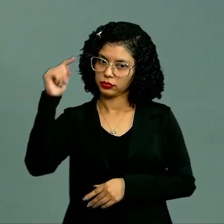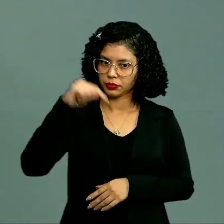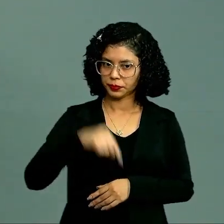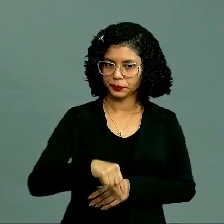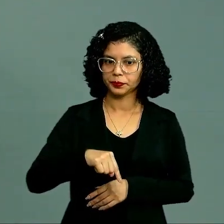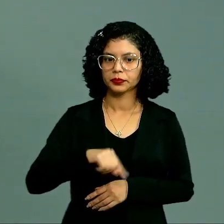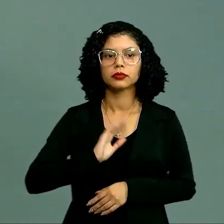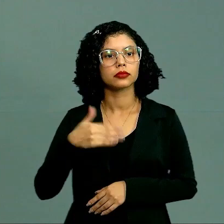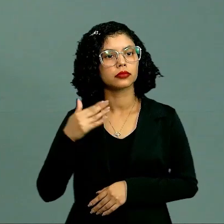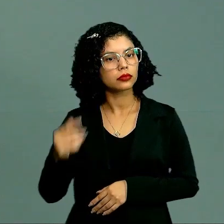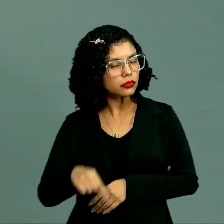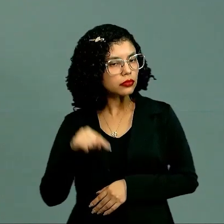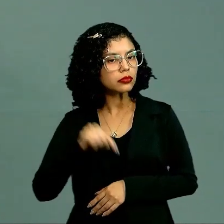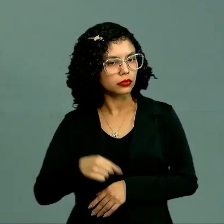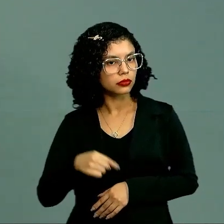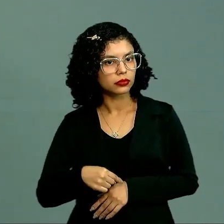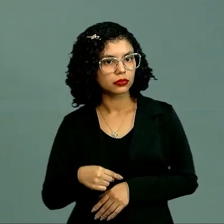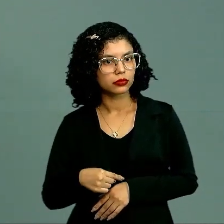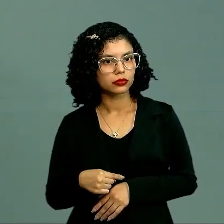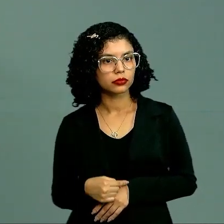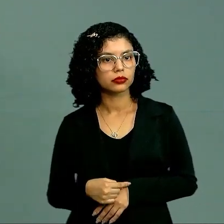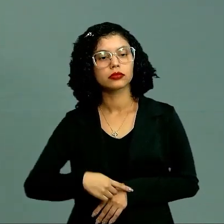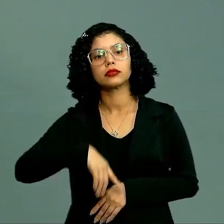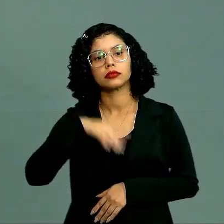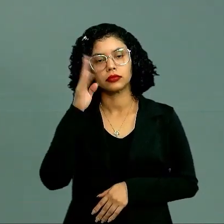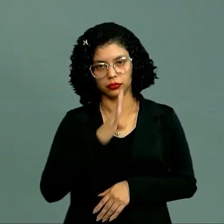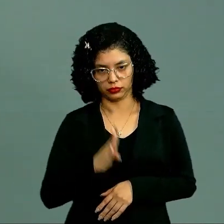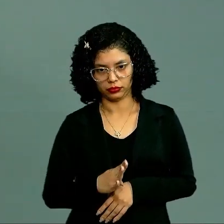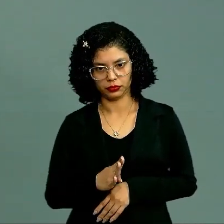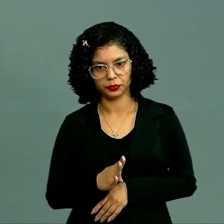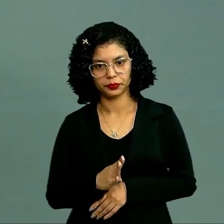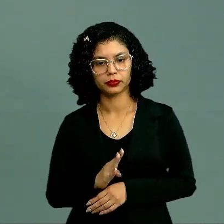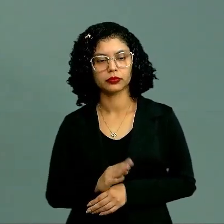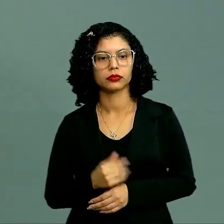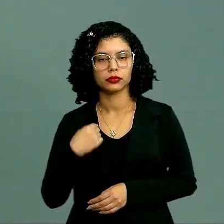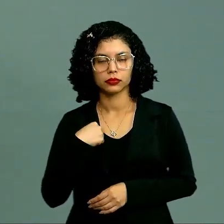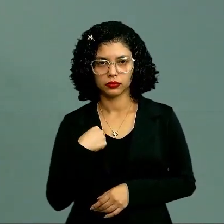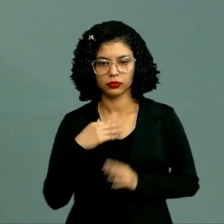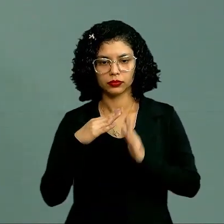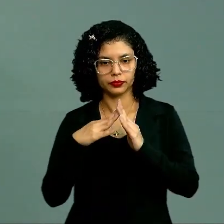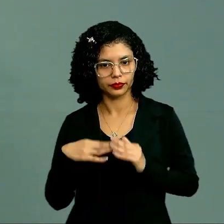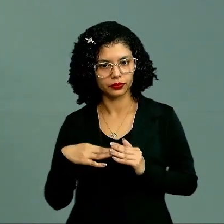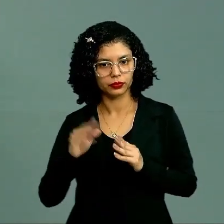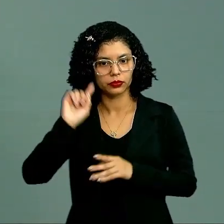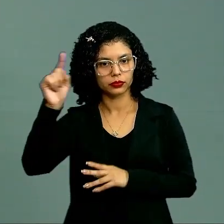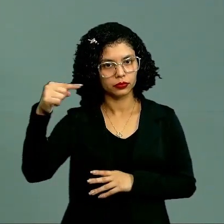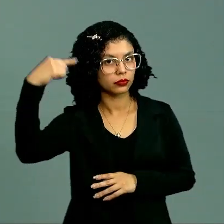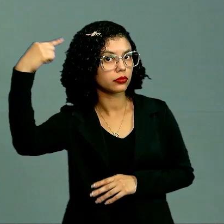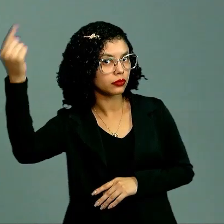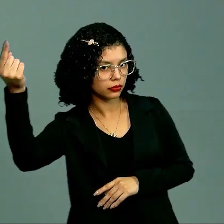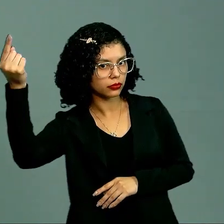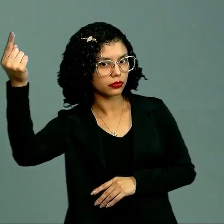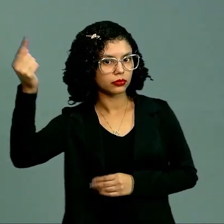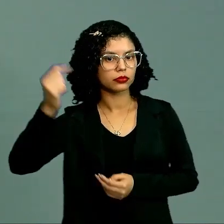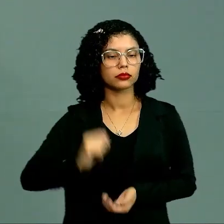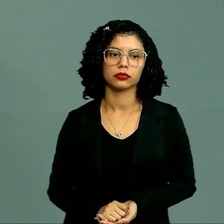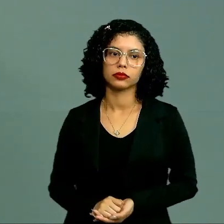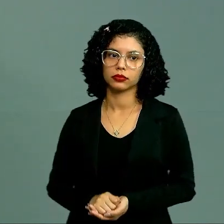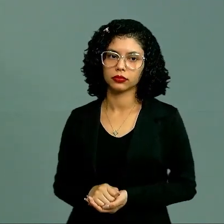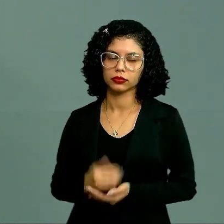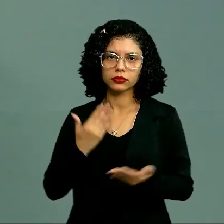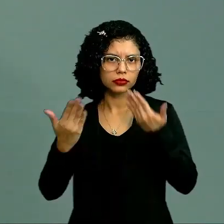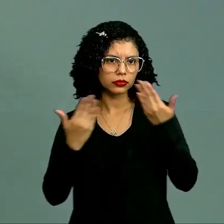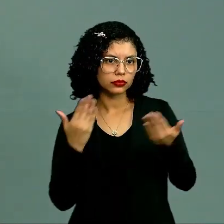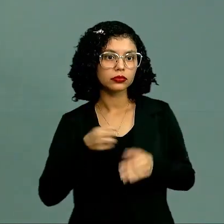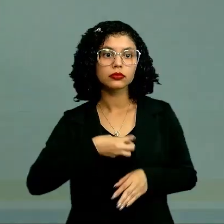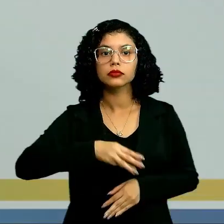daqui. Quando eu digo aqui, eu estou falando de onde? Do Brasil, de onde eu estou. Quando eu digo lá, nós estamos nos